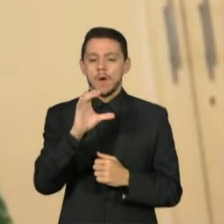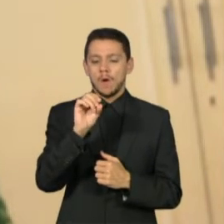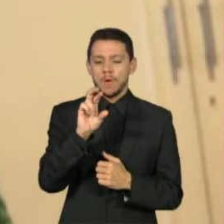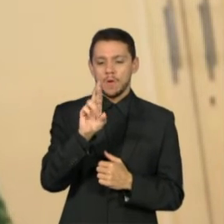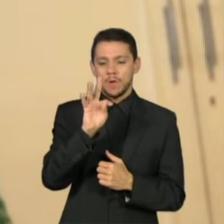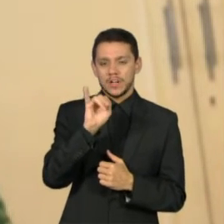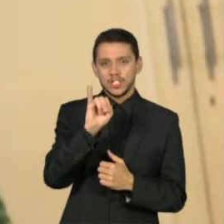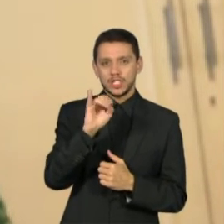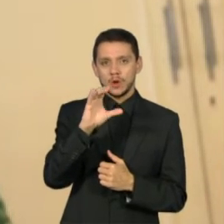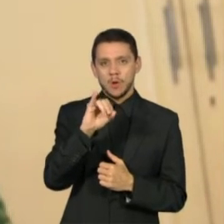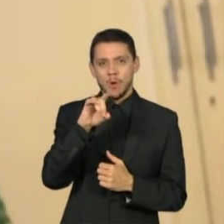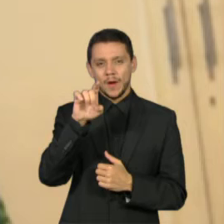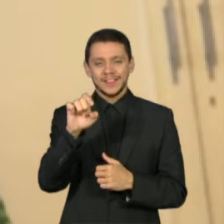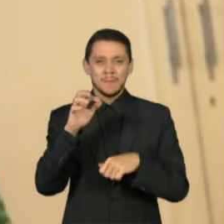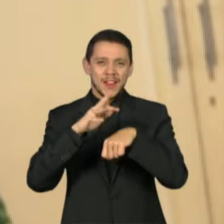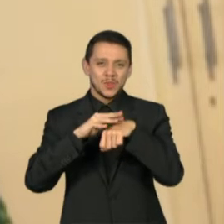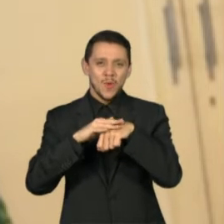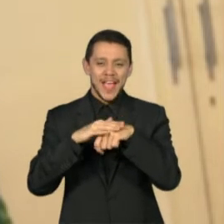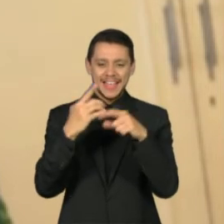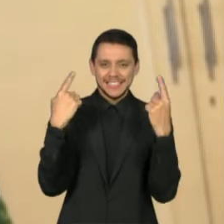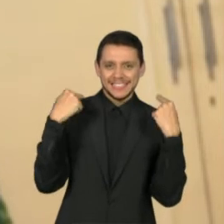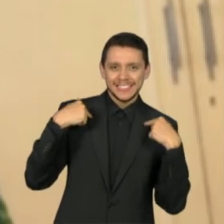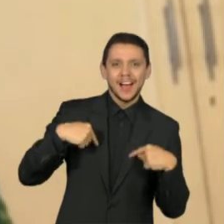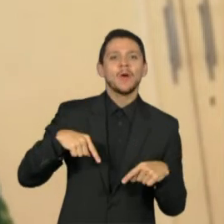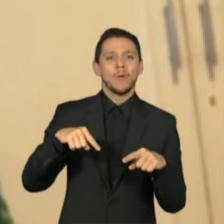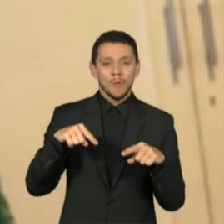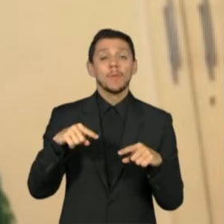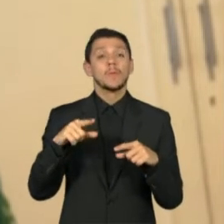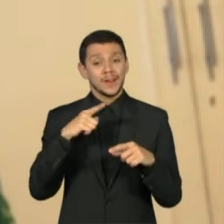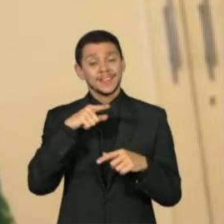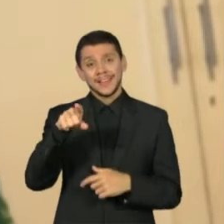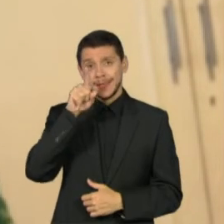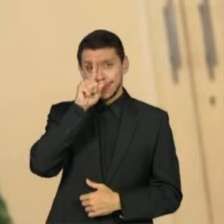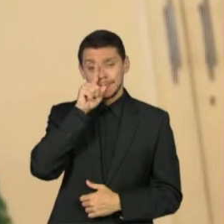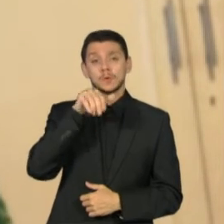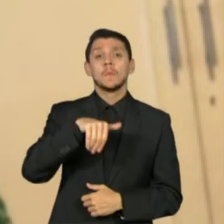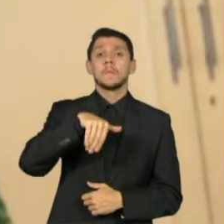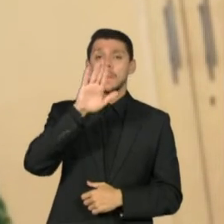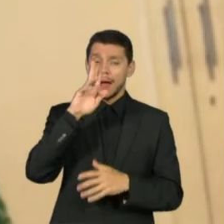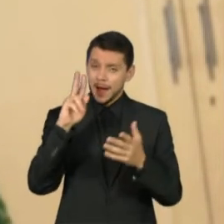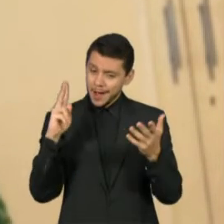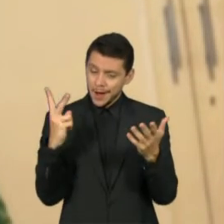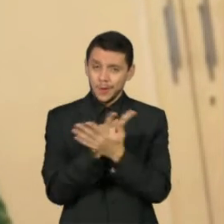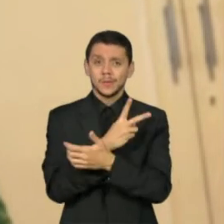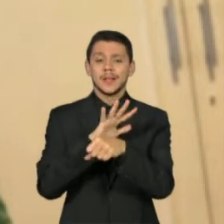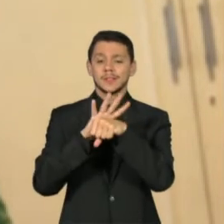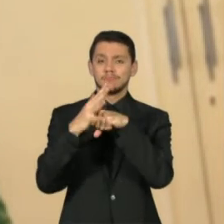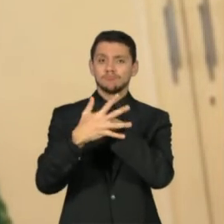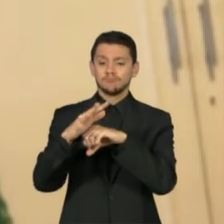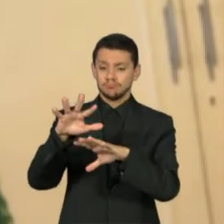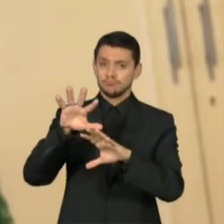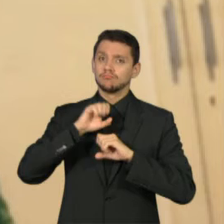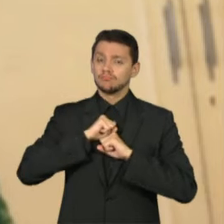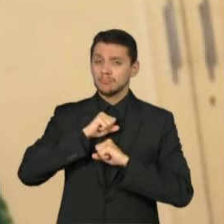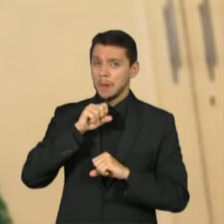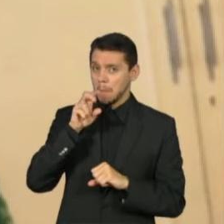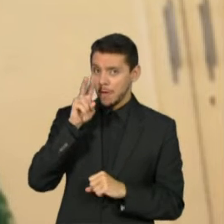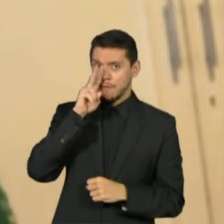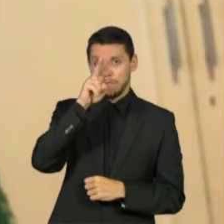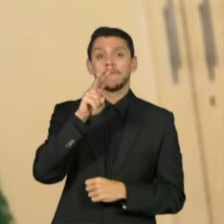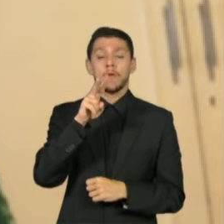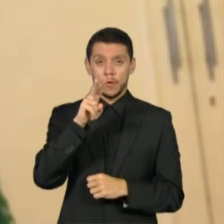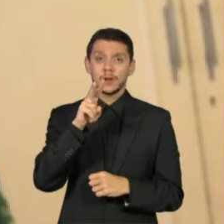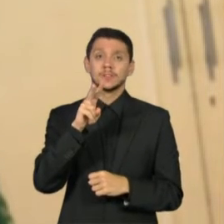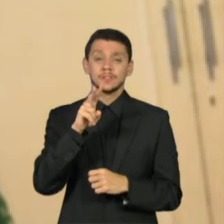para doenças reumatológicas. Esses pacientes têm um risco maior de desenvolver formas graves da Covid-19